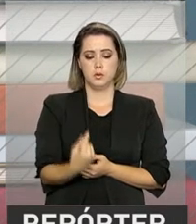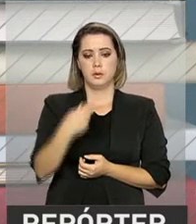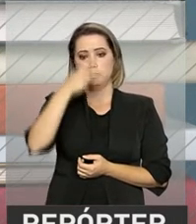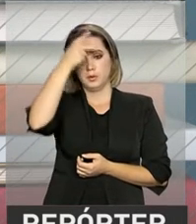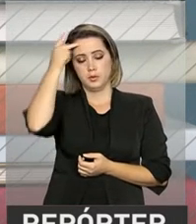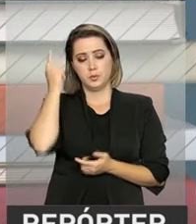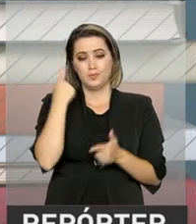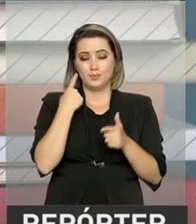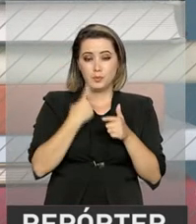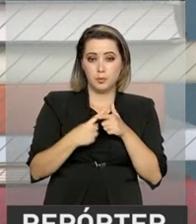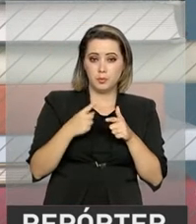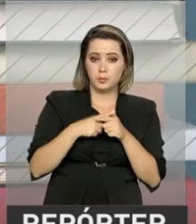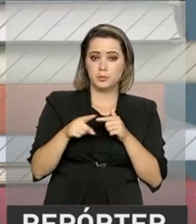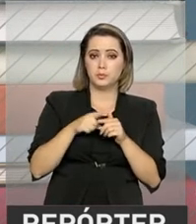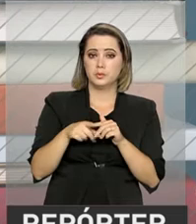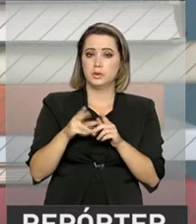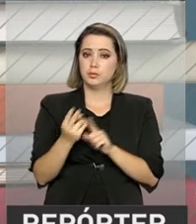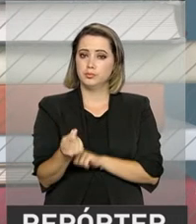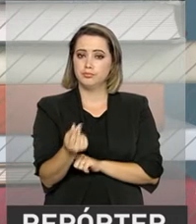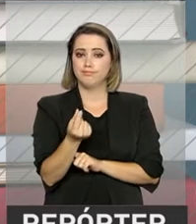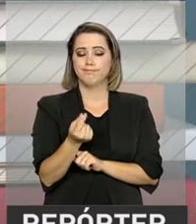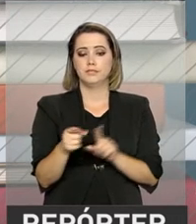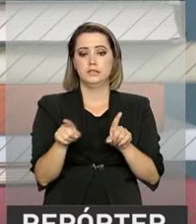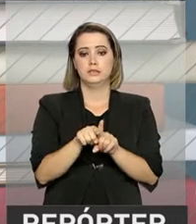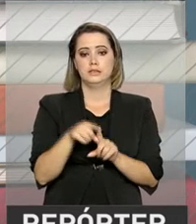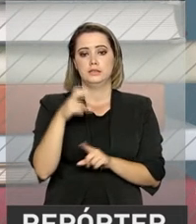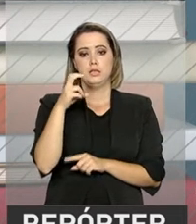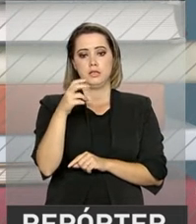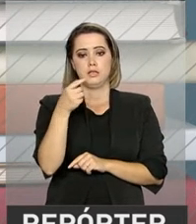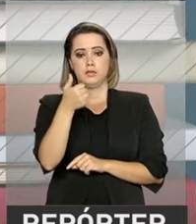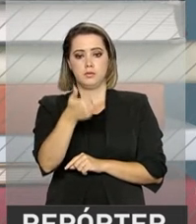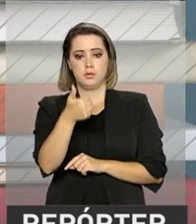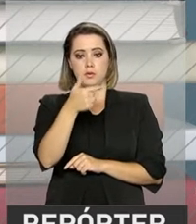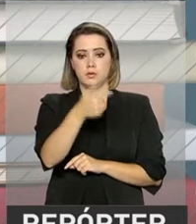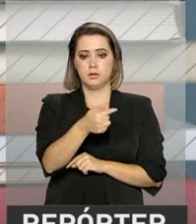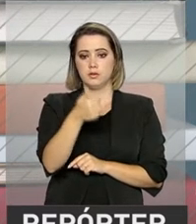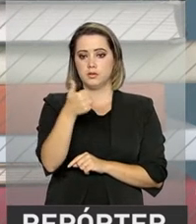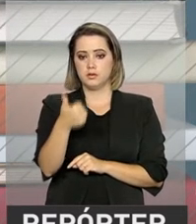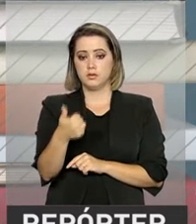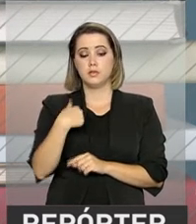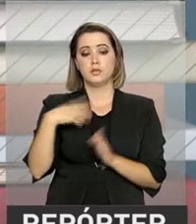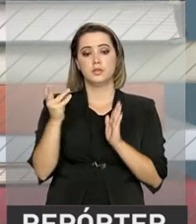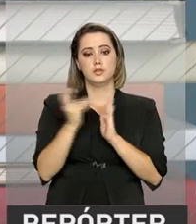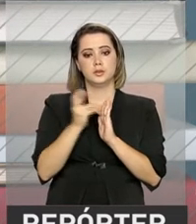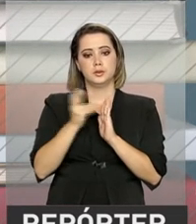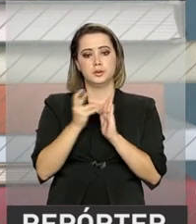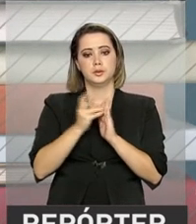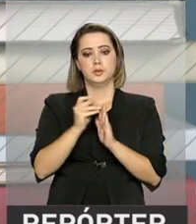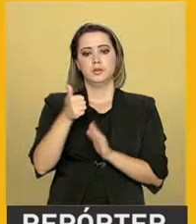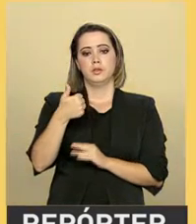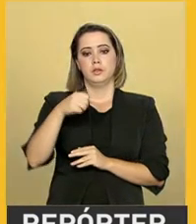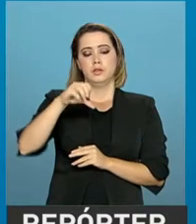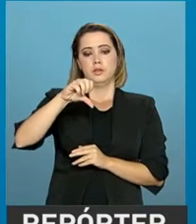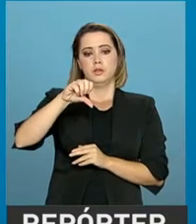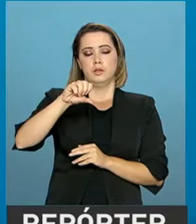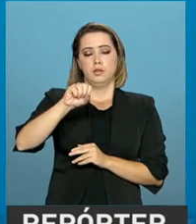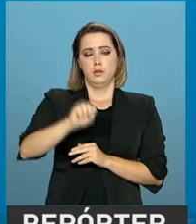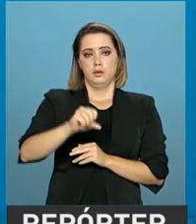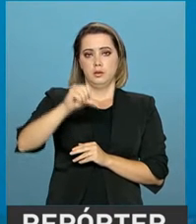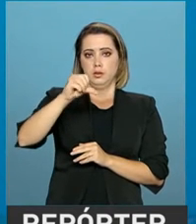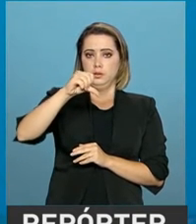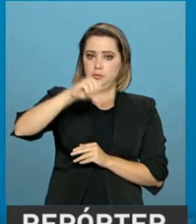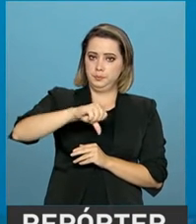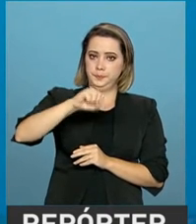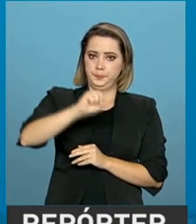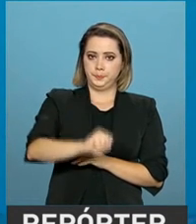de vulnerabilidade 5.171 são indígenas e 1898 quilombolas todo estudantes que